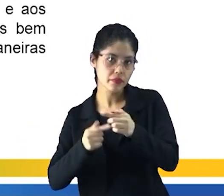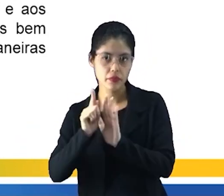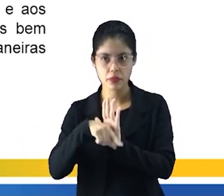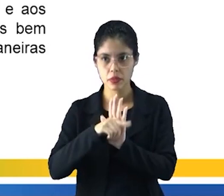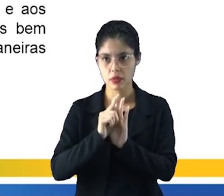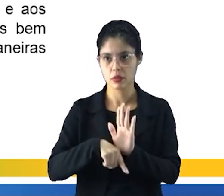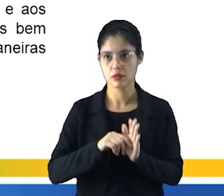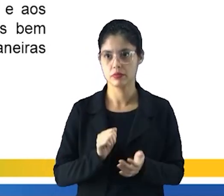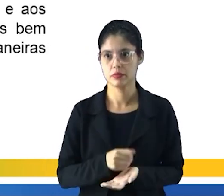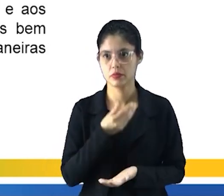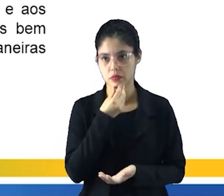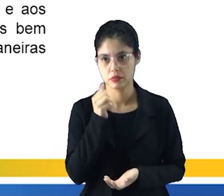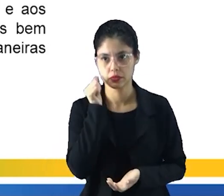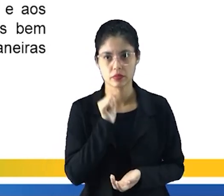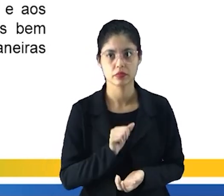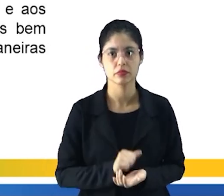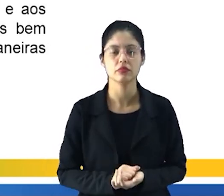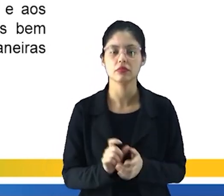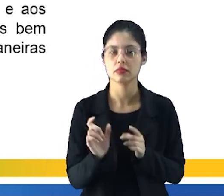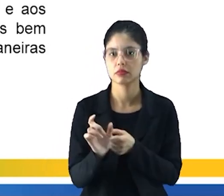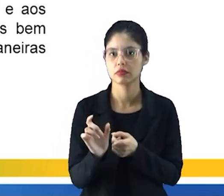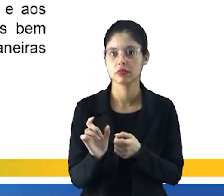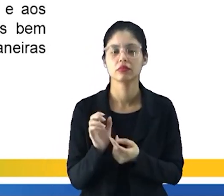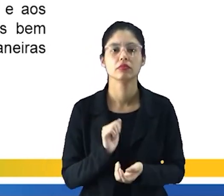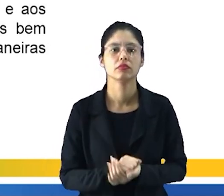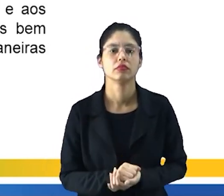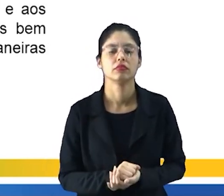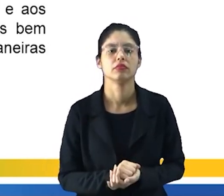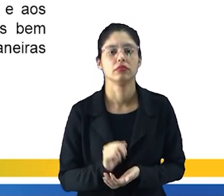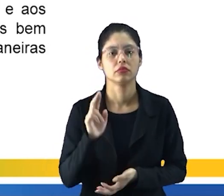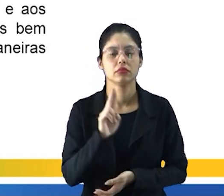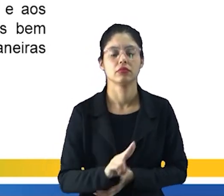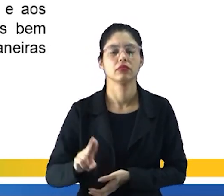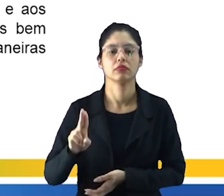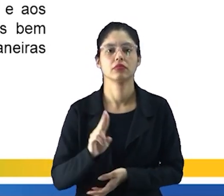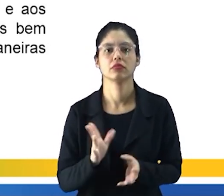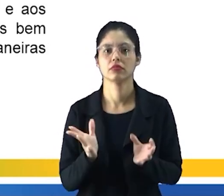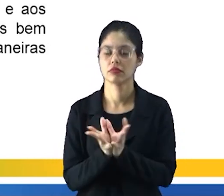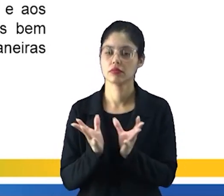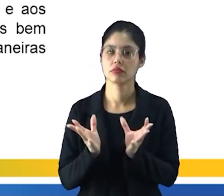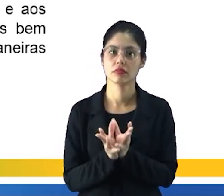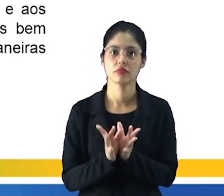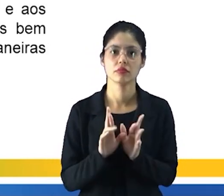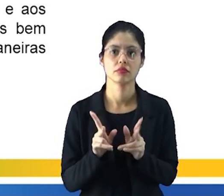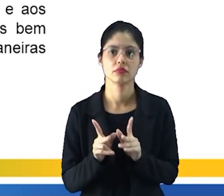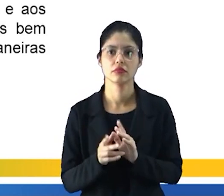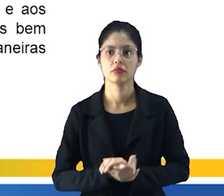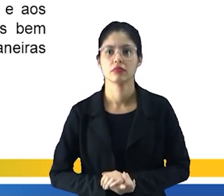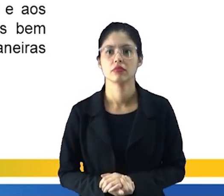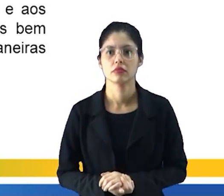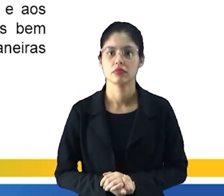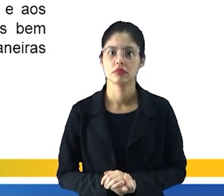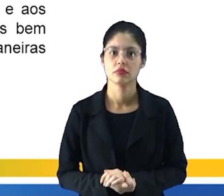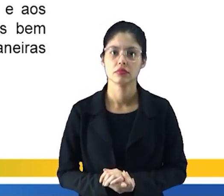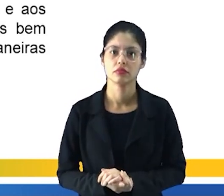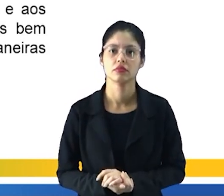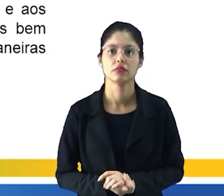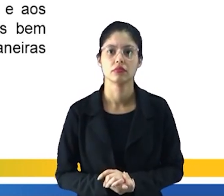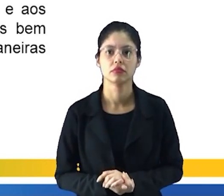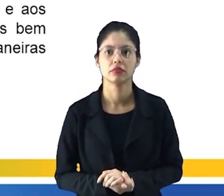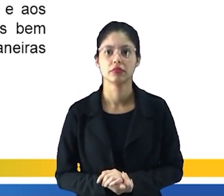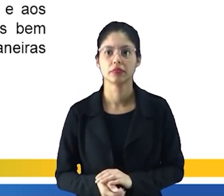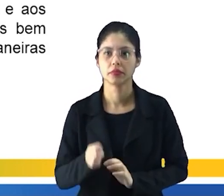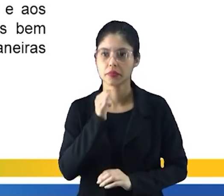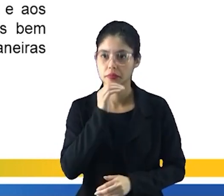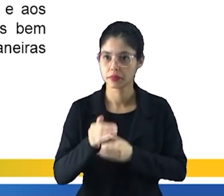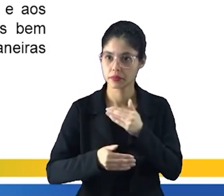gêneros, né? Entre os homens e as mulheres. São palavras que vão ser usadas por esses grupos de formas diferentes, tá?